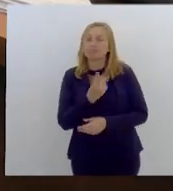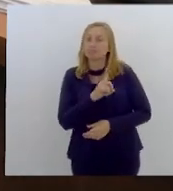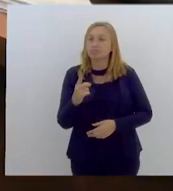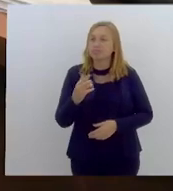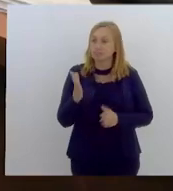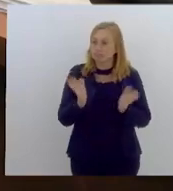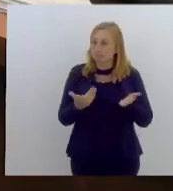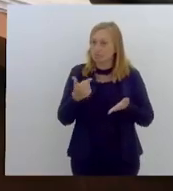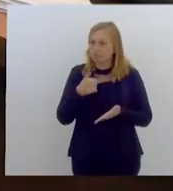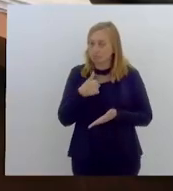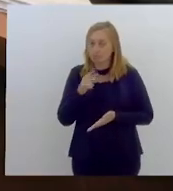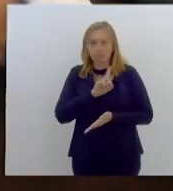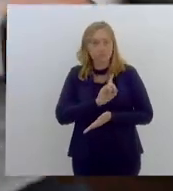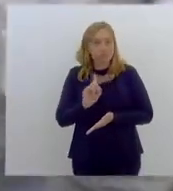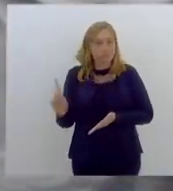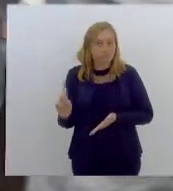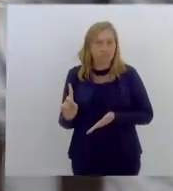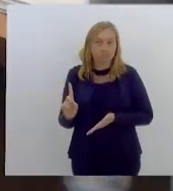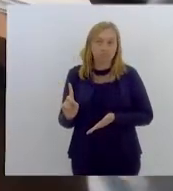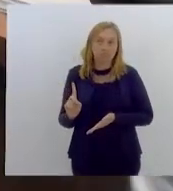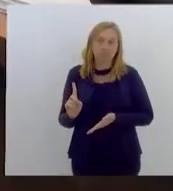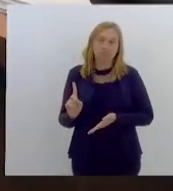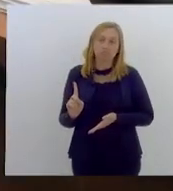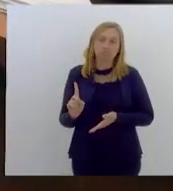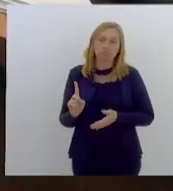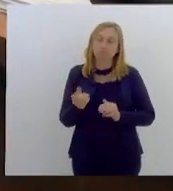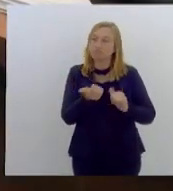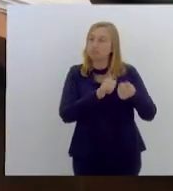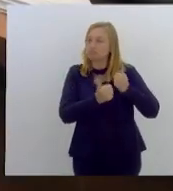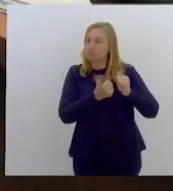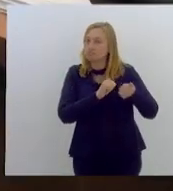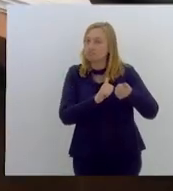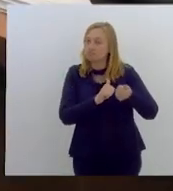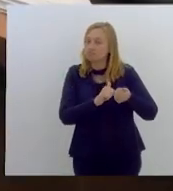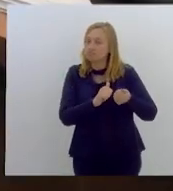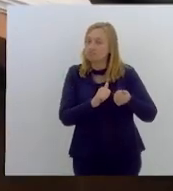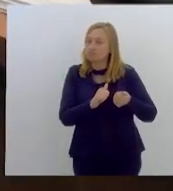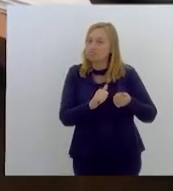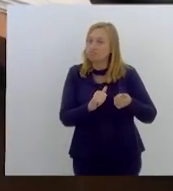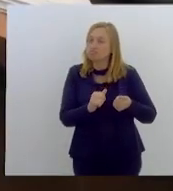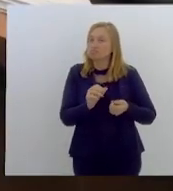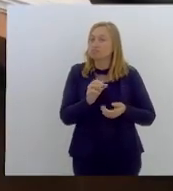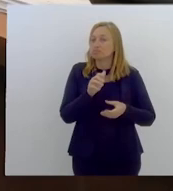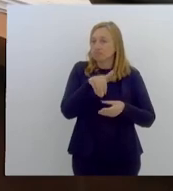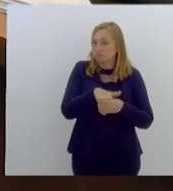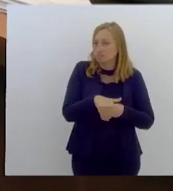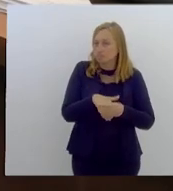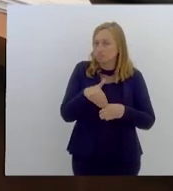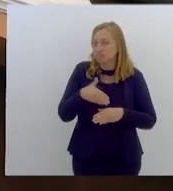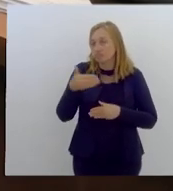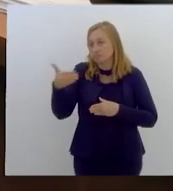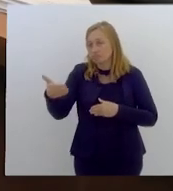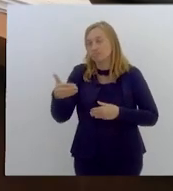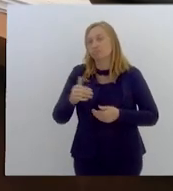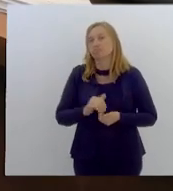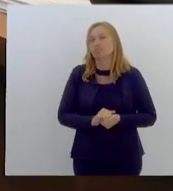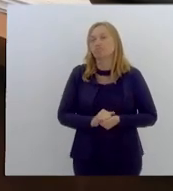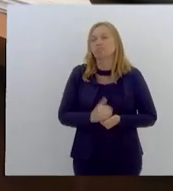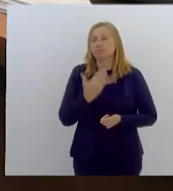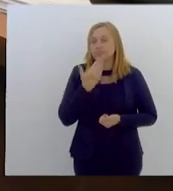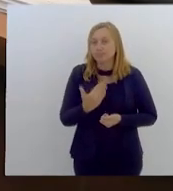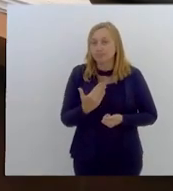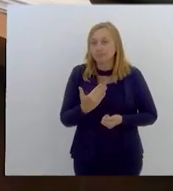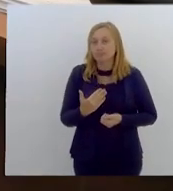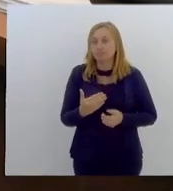eu não teria condições de fazer uma avaliação daquilo que deveria ser votado mais à frente. E aí eu peço a